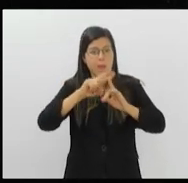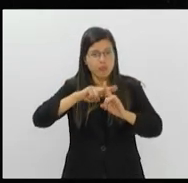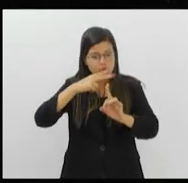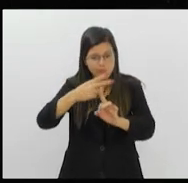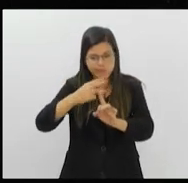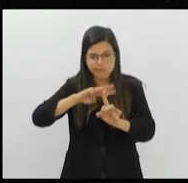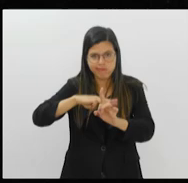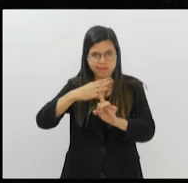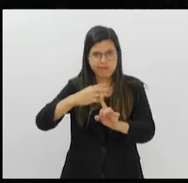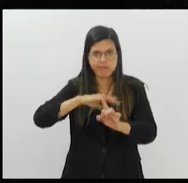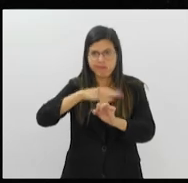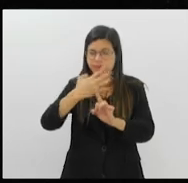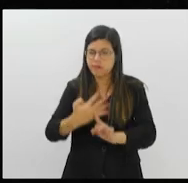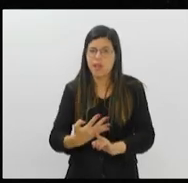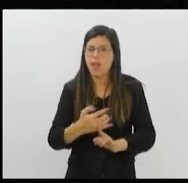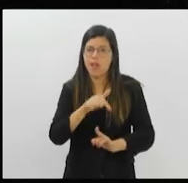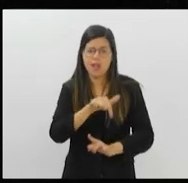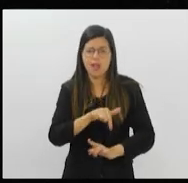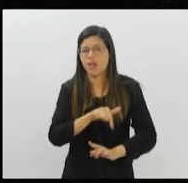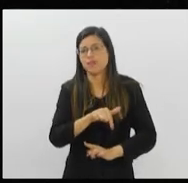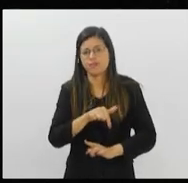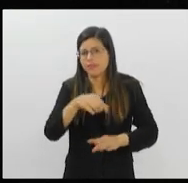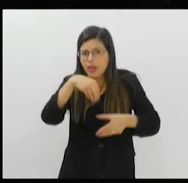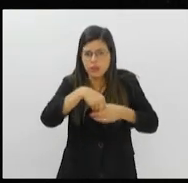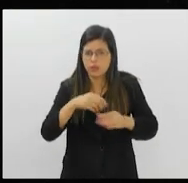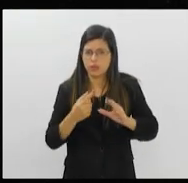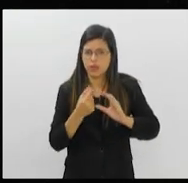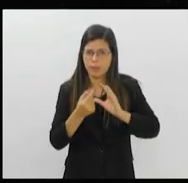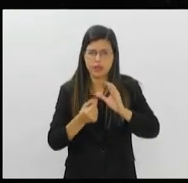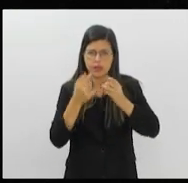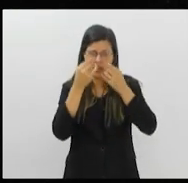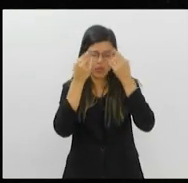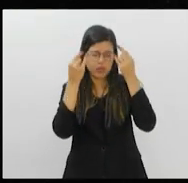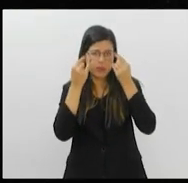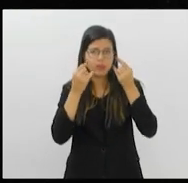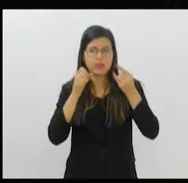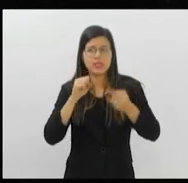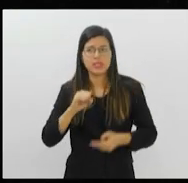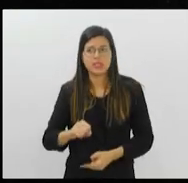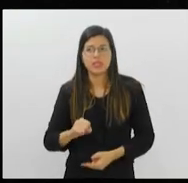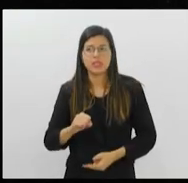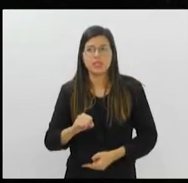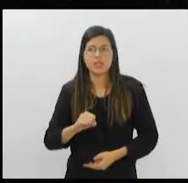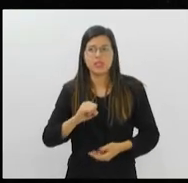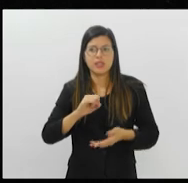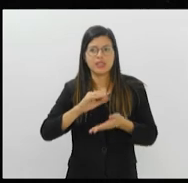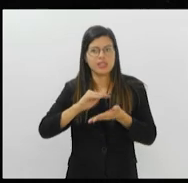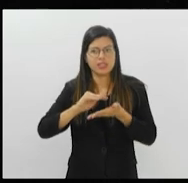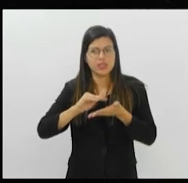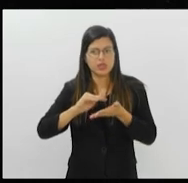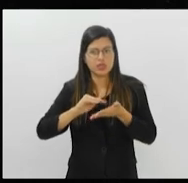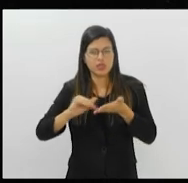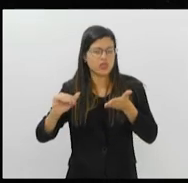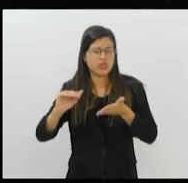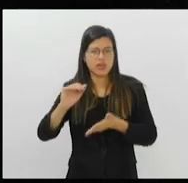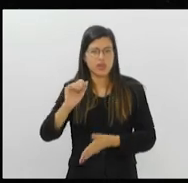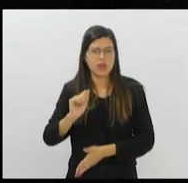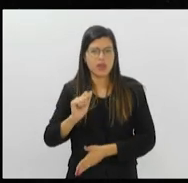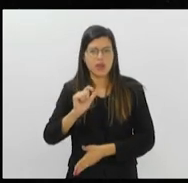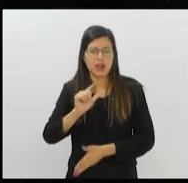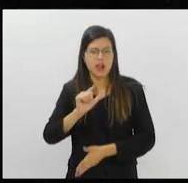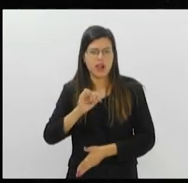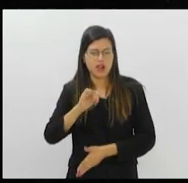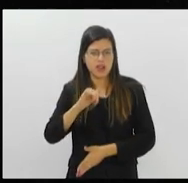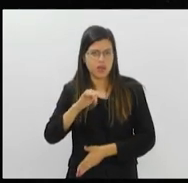do jogo. Se você exceptua de alíquotas determinados